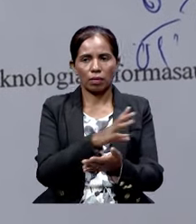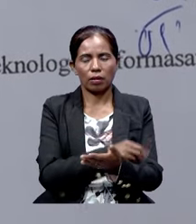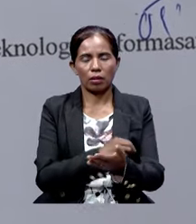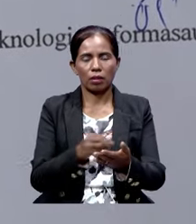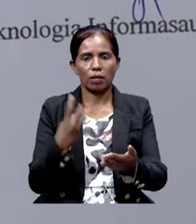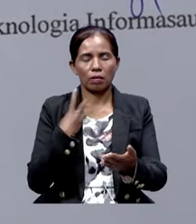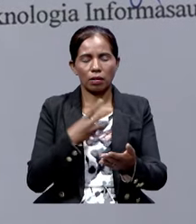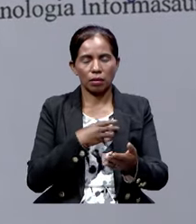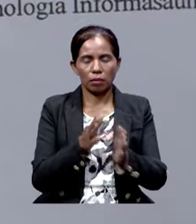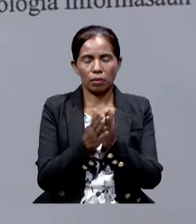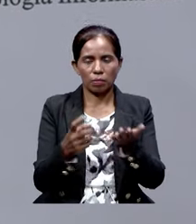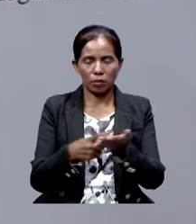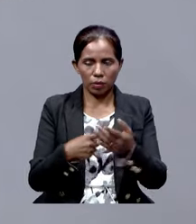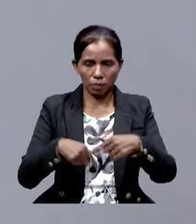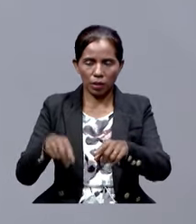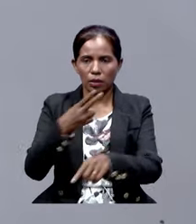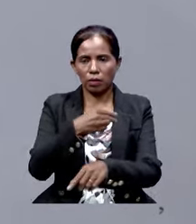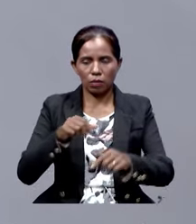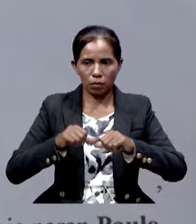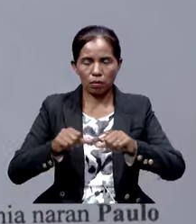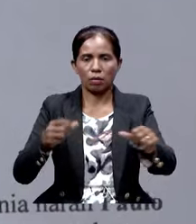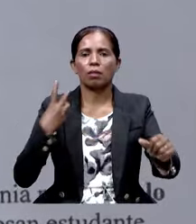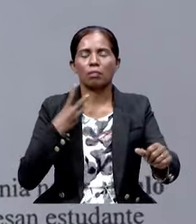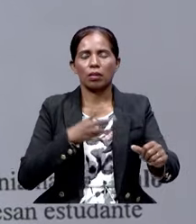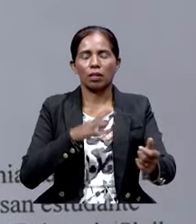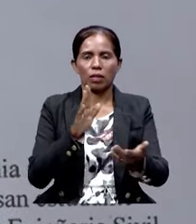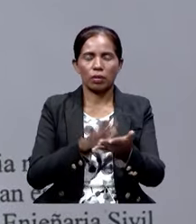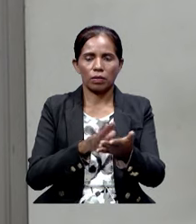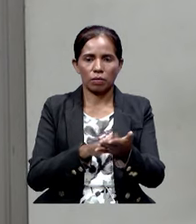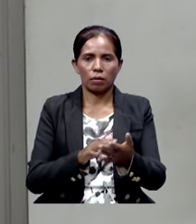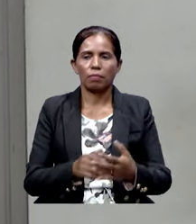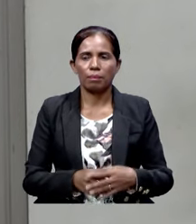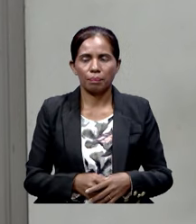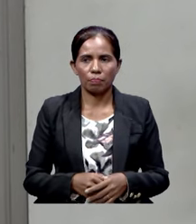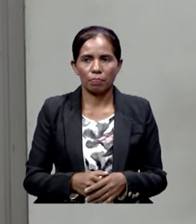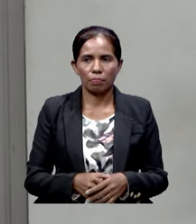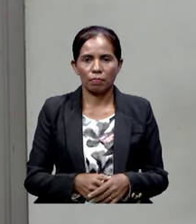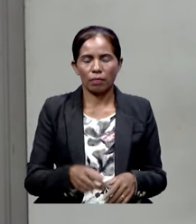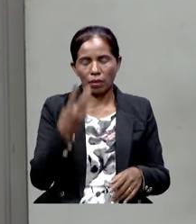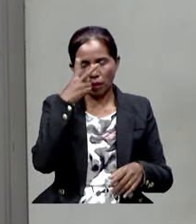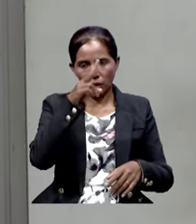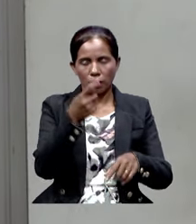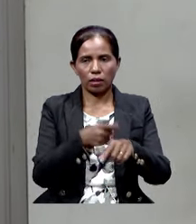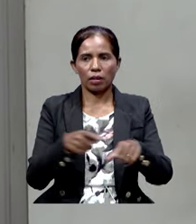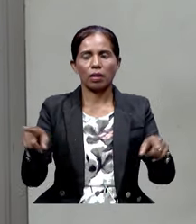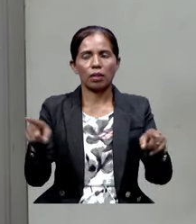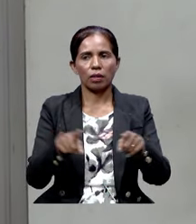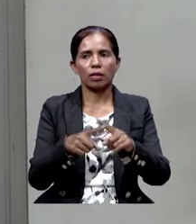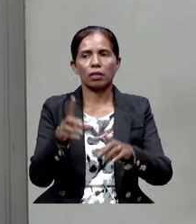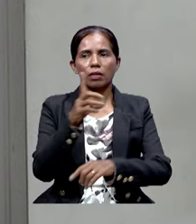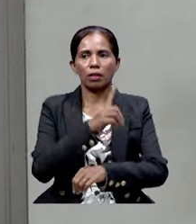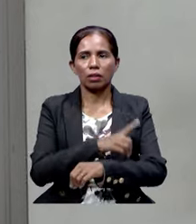nene ambele filafali ba Indonesia kodi continue amininia studu. Hari ba situasi sirene be mak oras